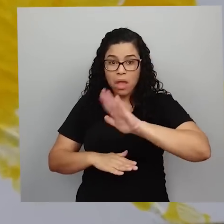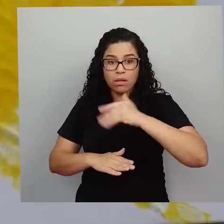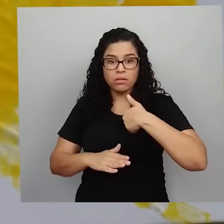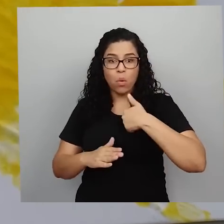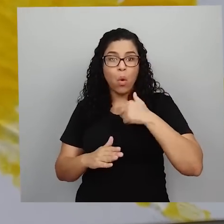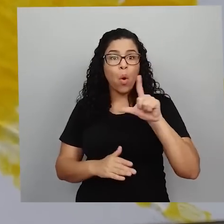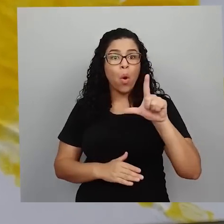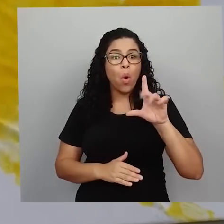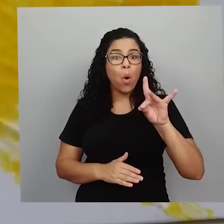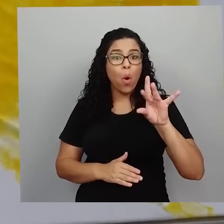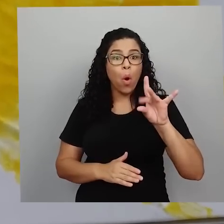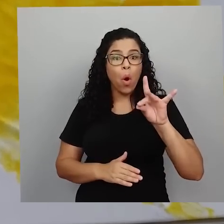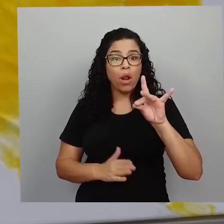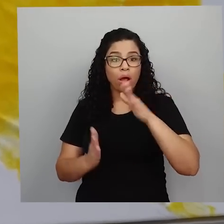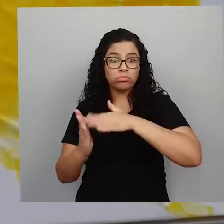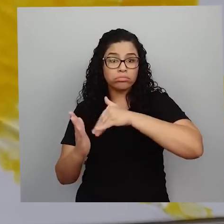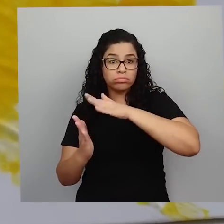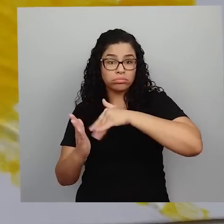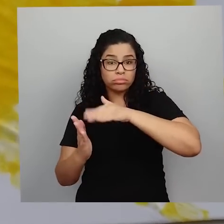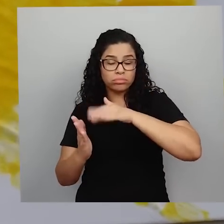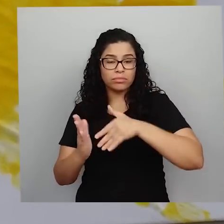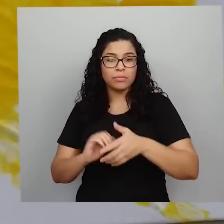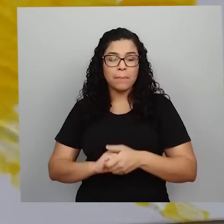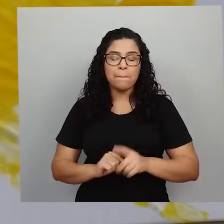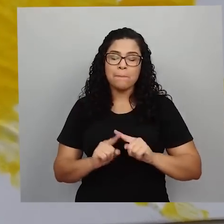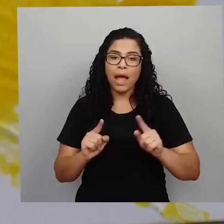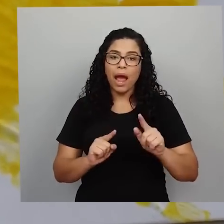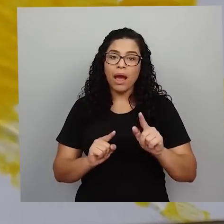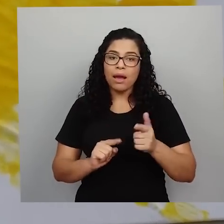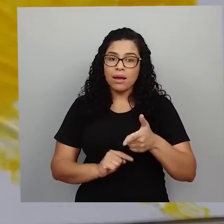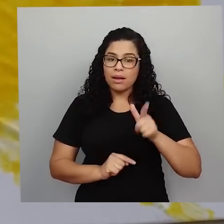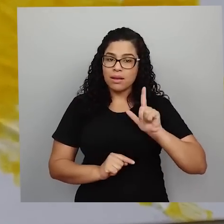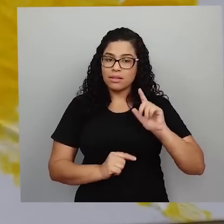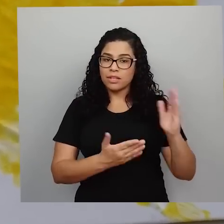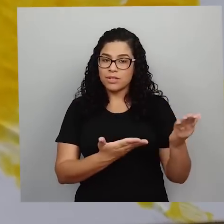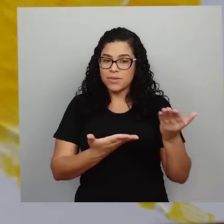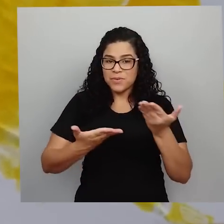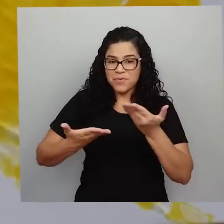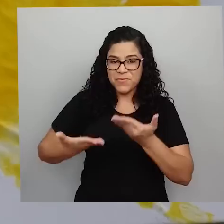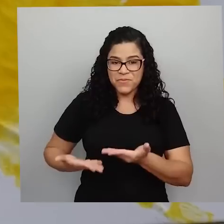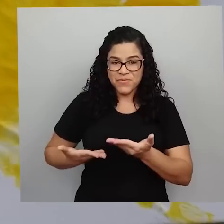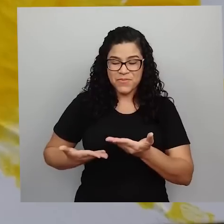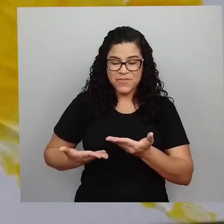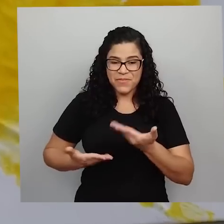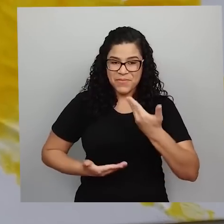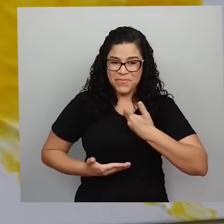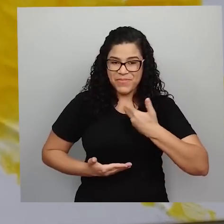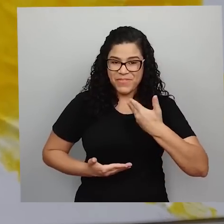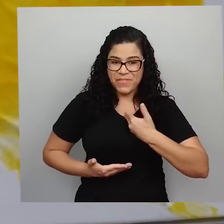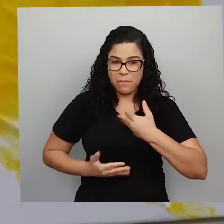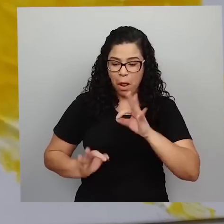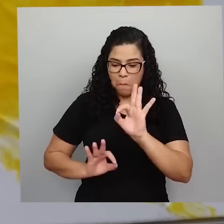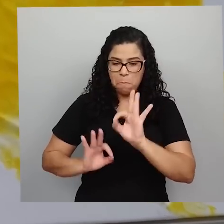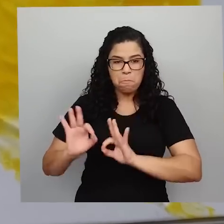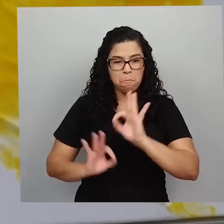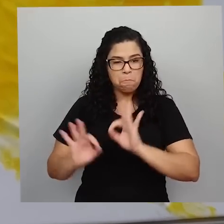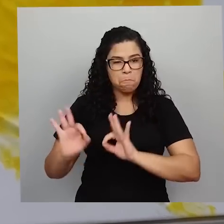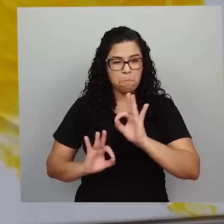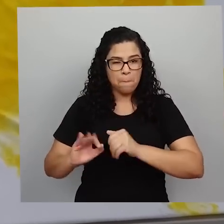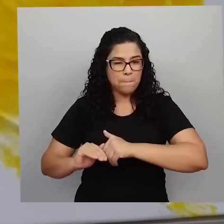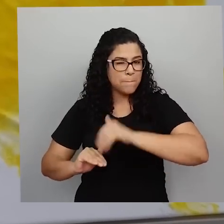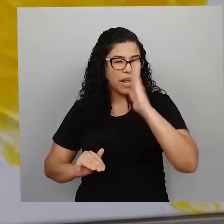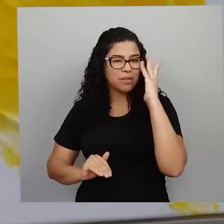passar cola por cima. Mas antes, vou chamar o companheirinho de aventuras para dar mais uma caprichada